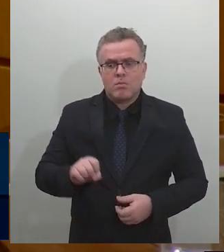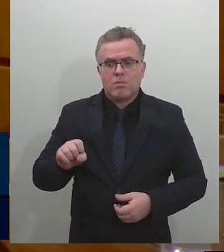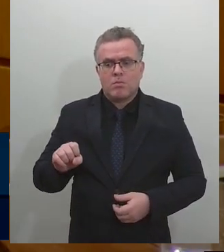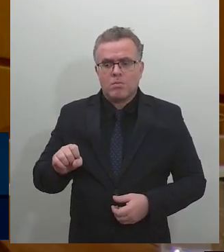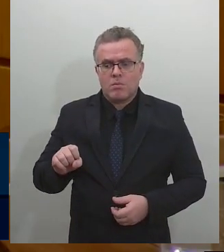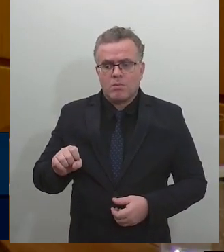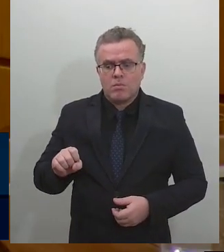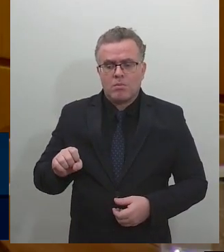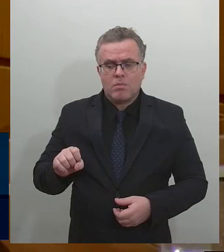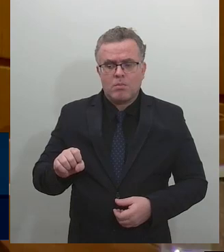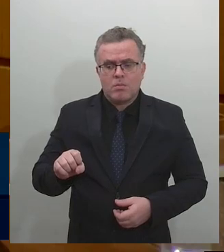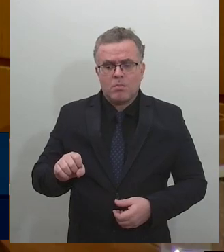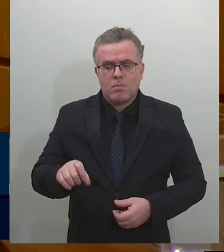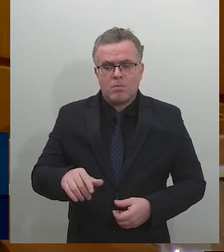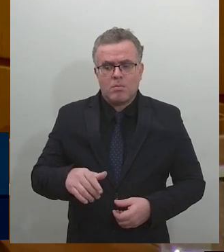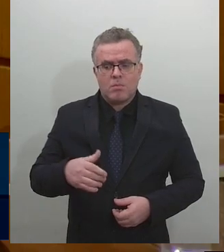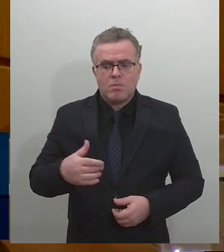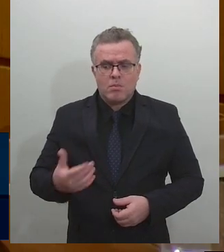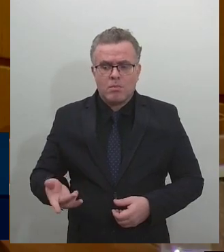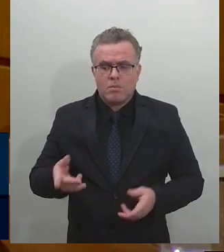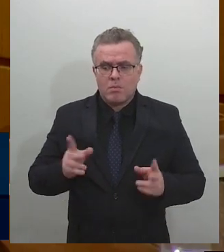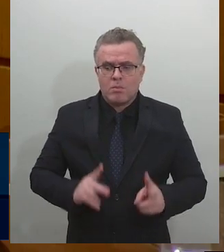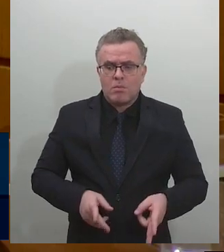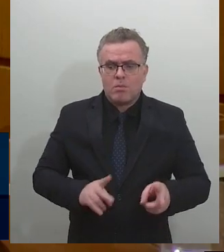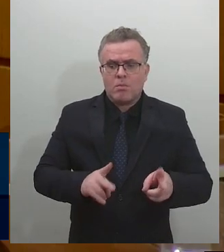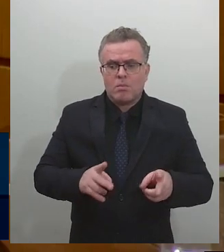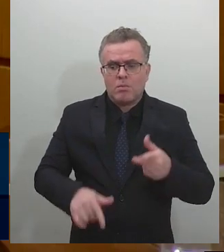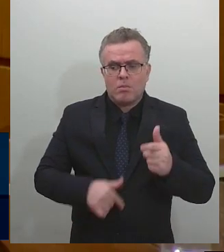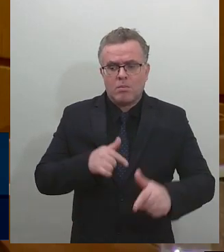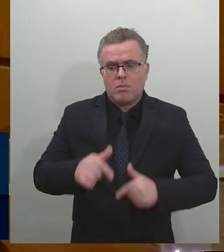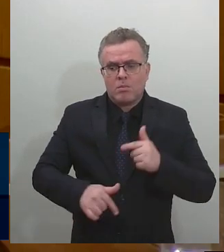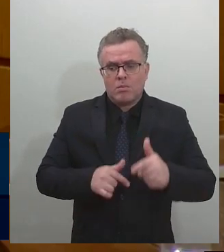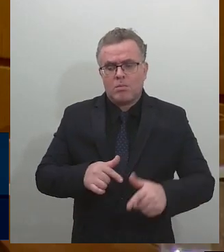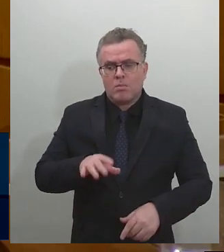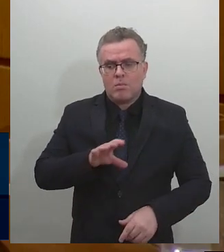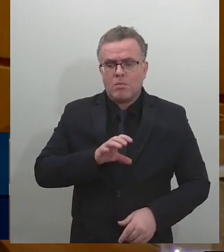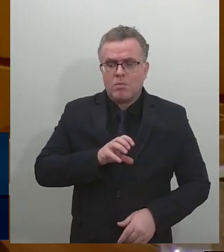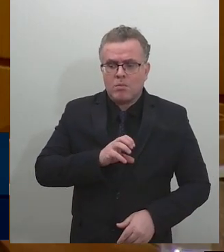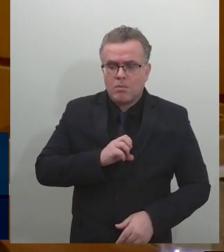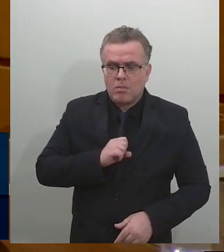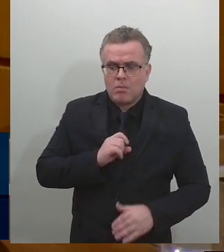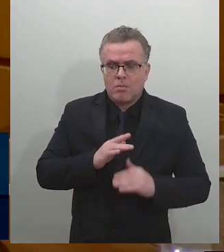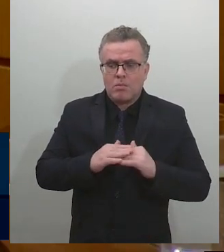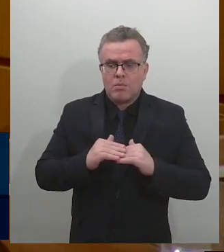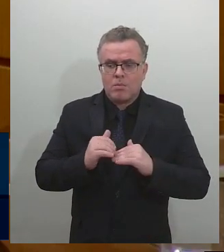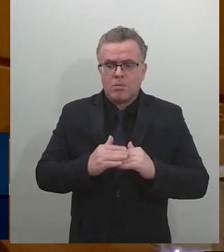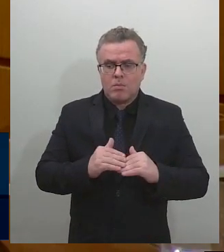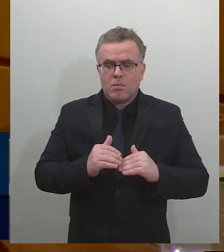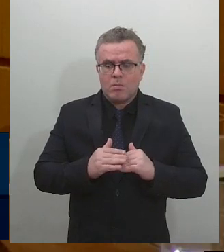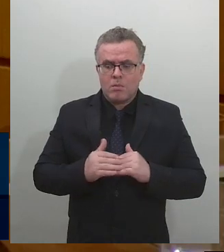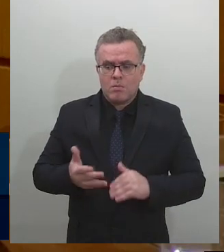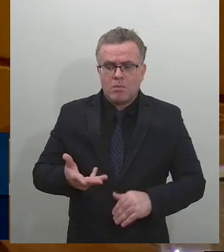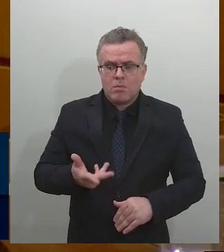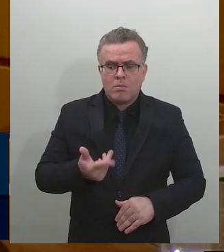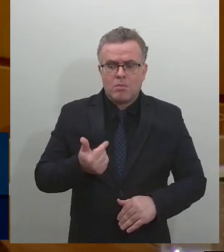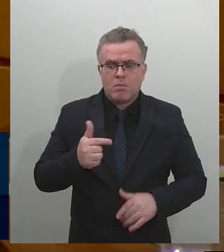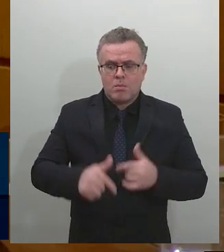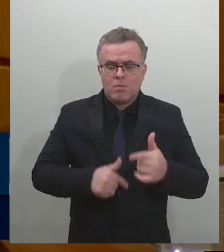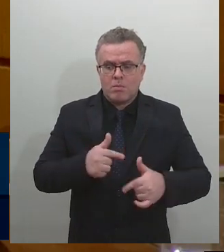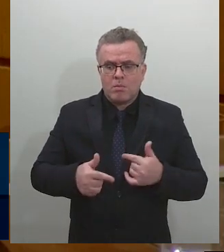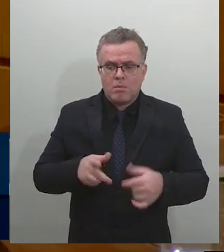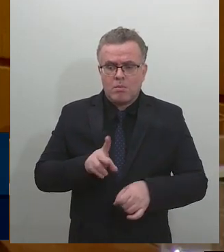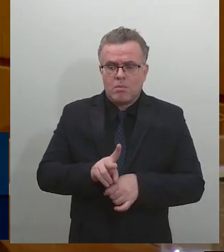Sempre atuando com amor por nossa terra e trabalhando por nossa gente, retorno a